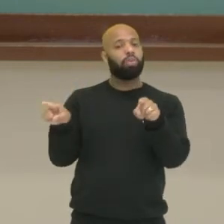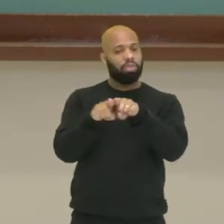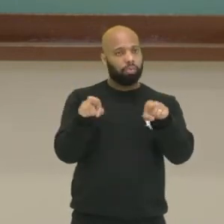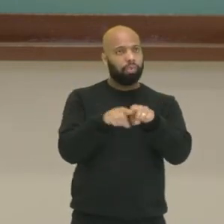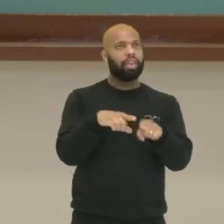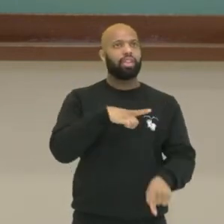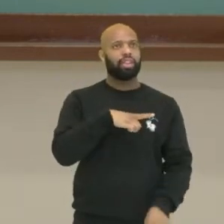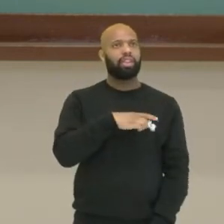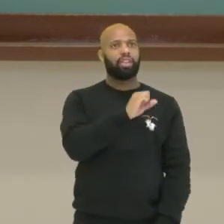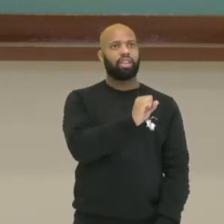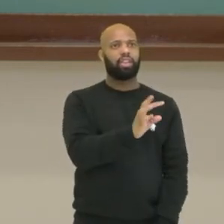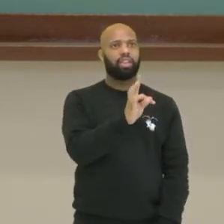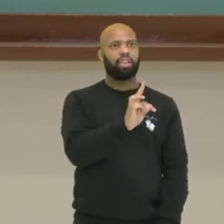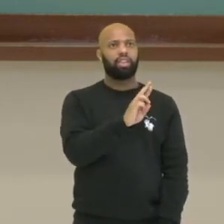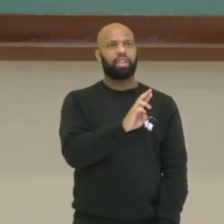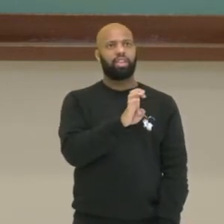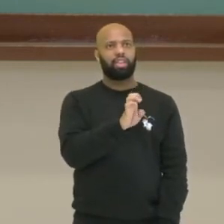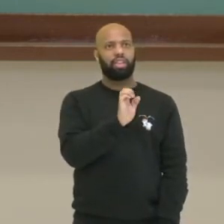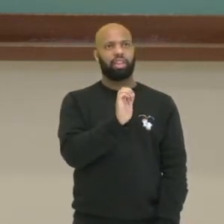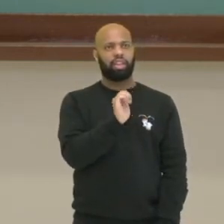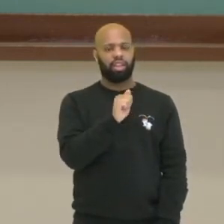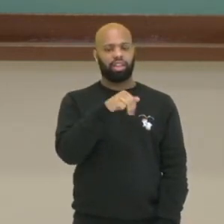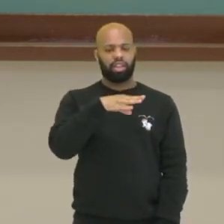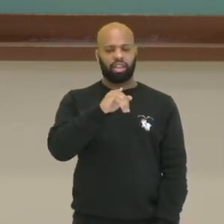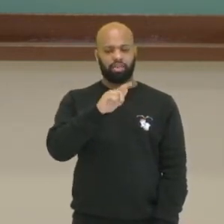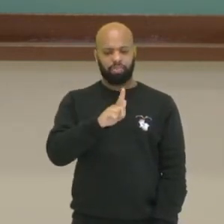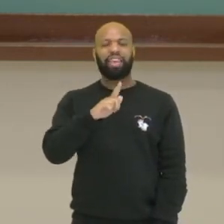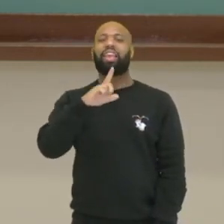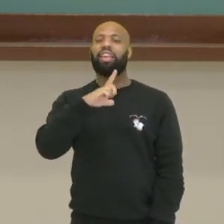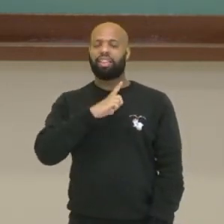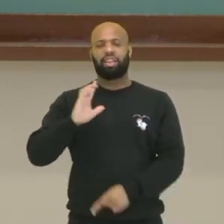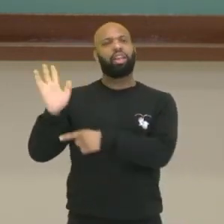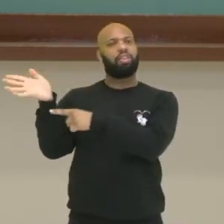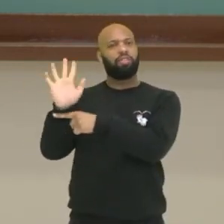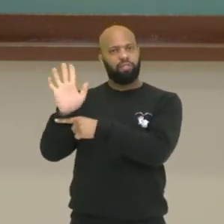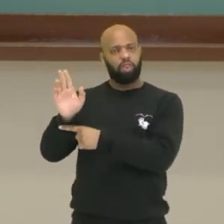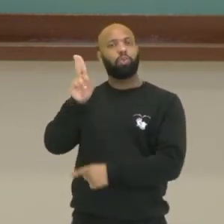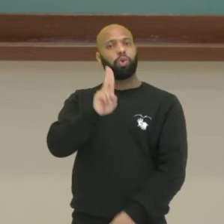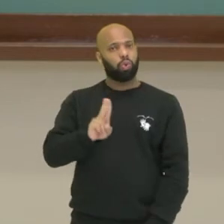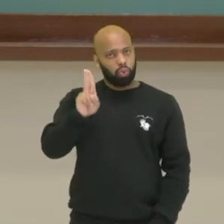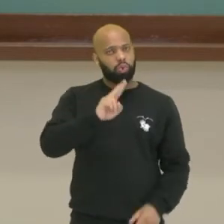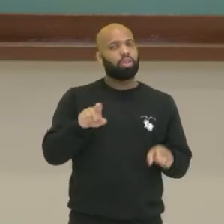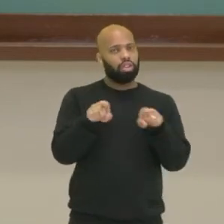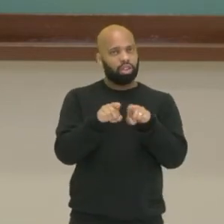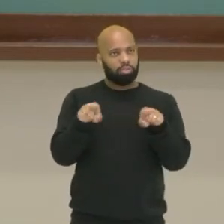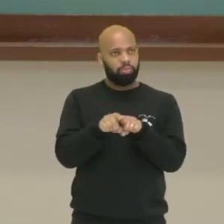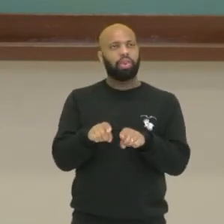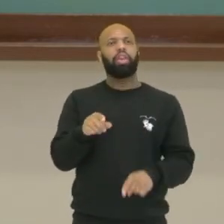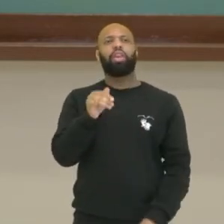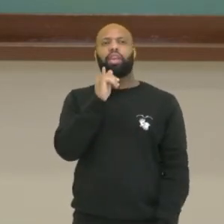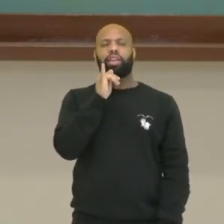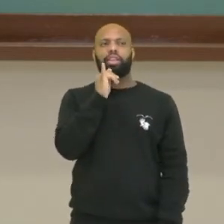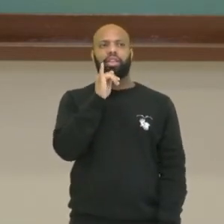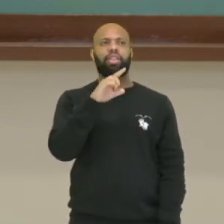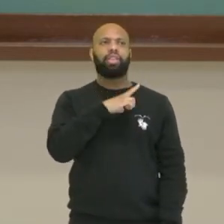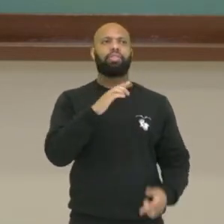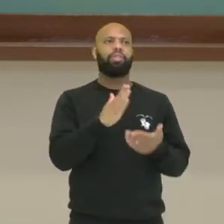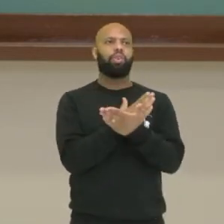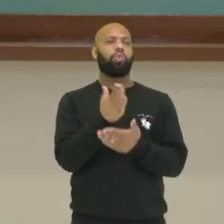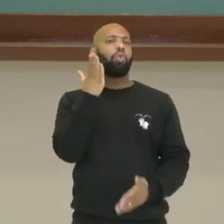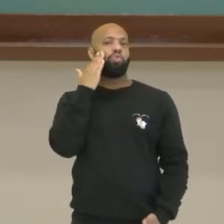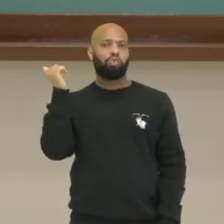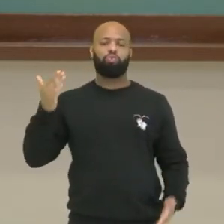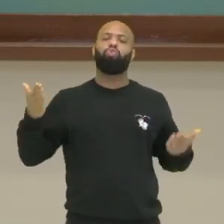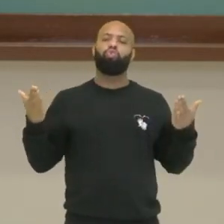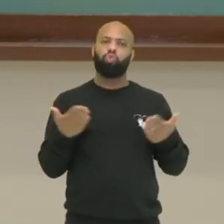Então, olha, você está careca de ouvir aí determinadas marcas famosas, produtoras famosas que